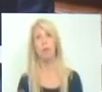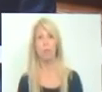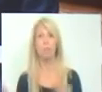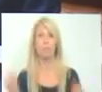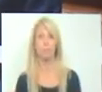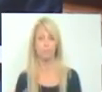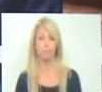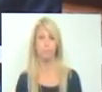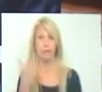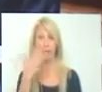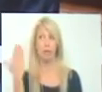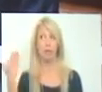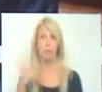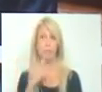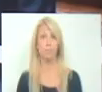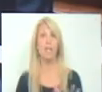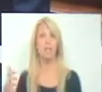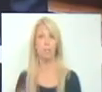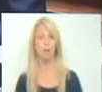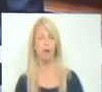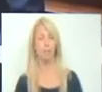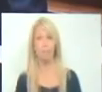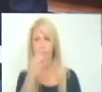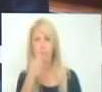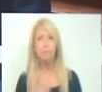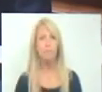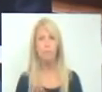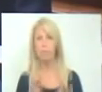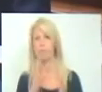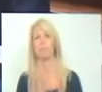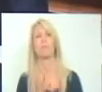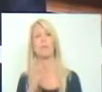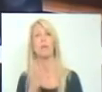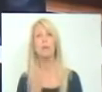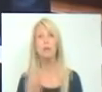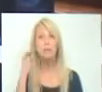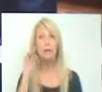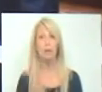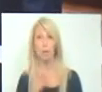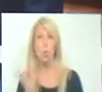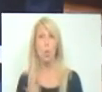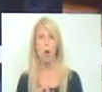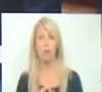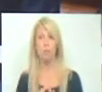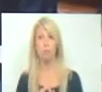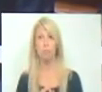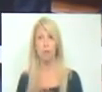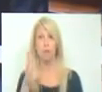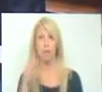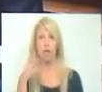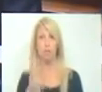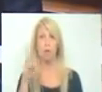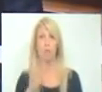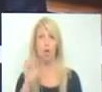há dias nesta Assembleia. E um falhanço clamoroso. Um ano depois, 10 mil milhões de